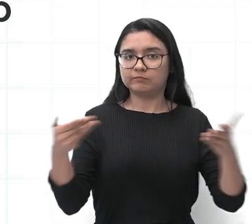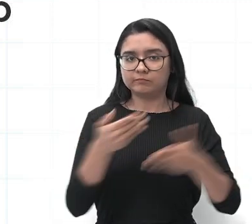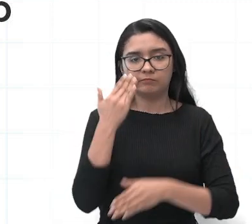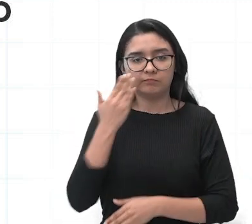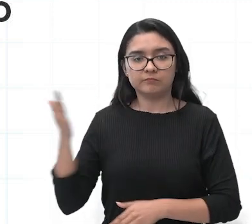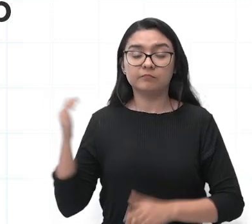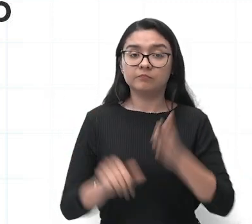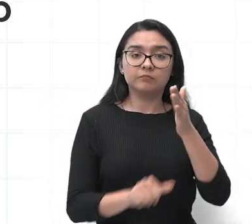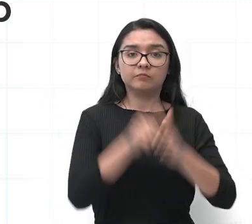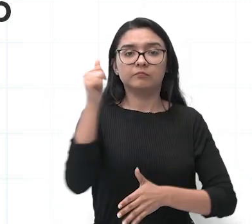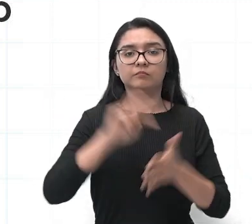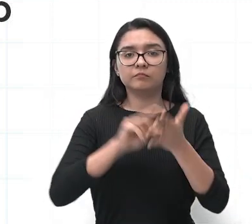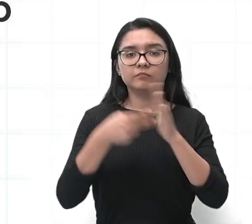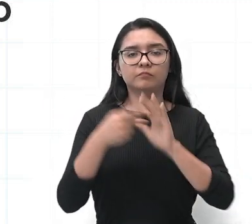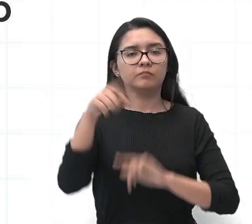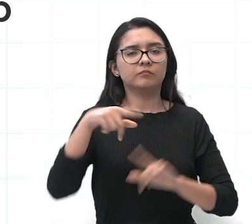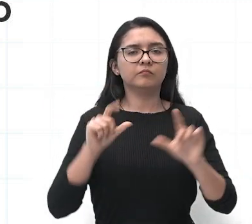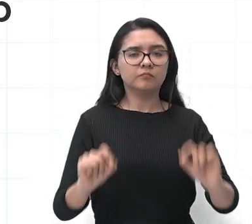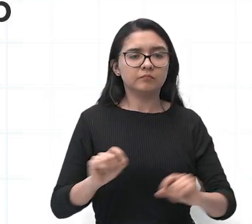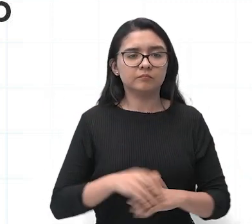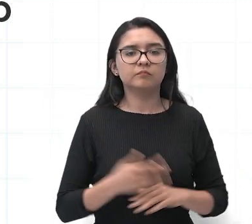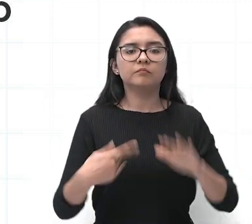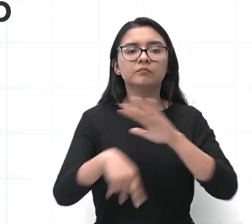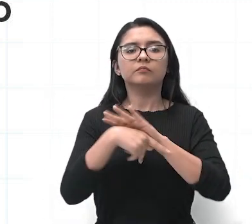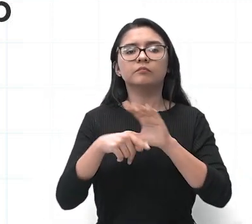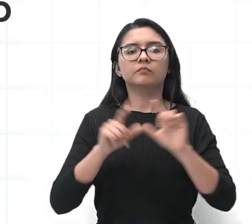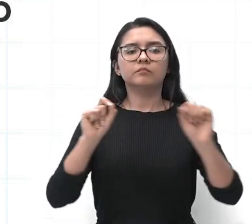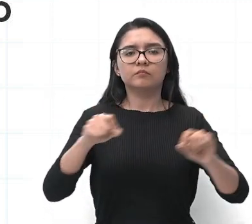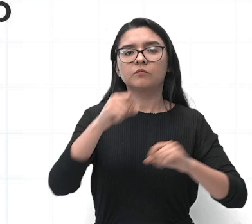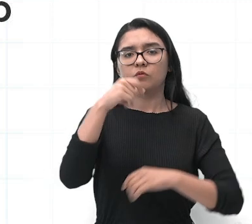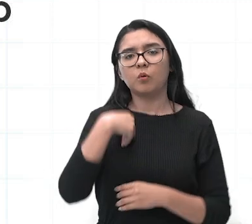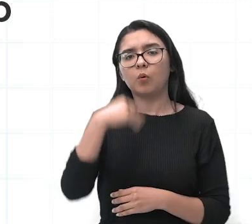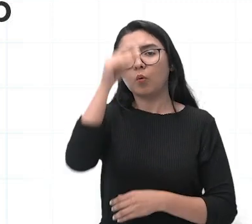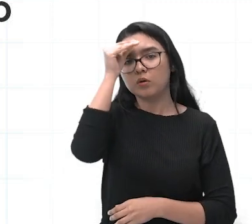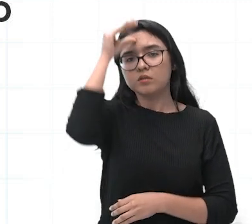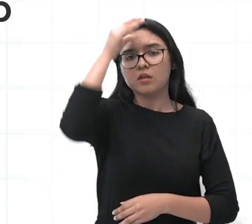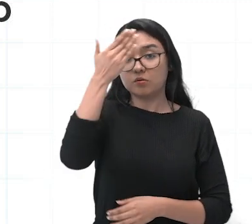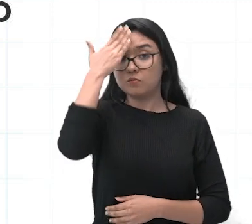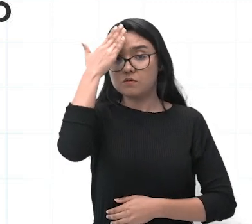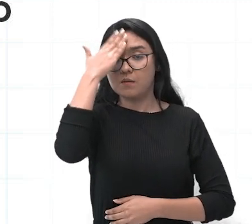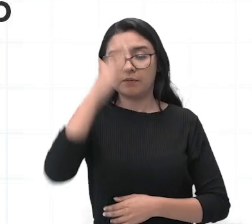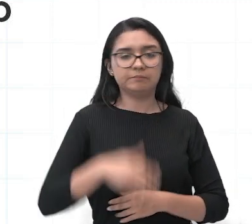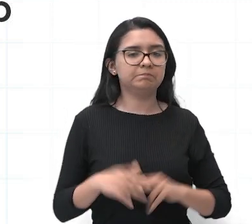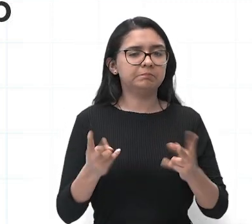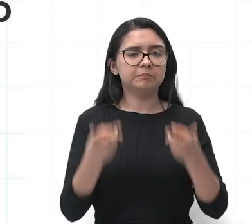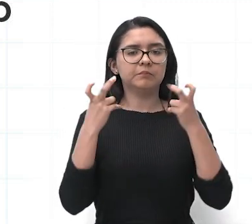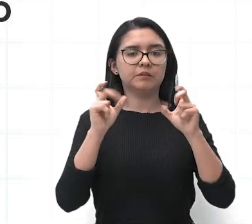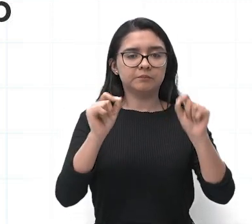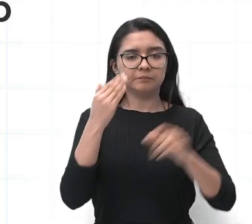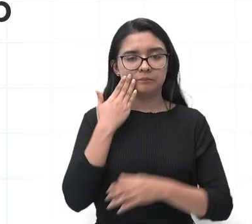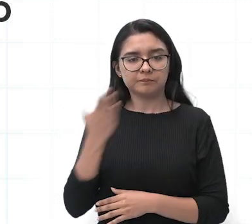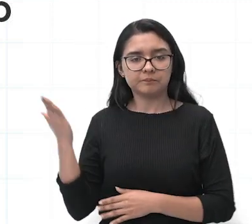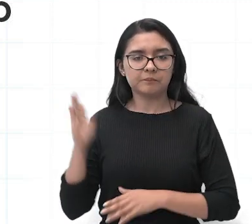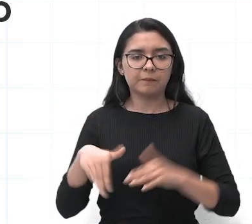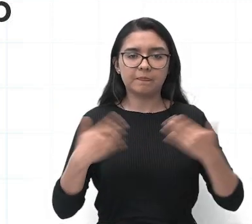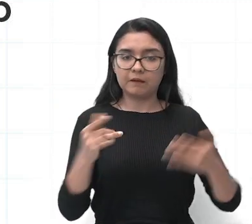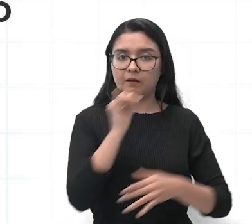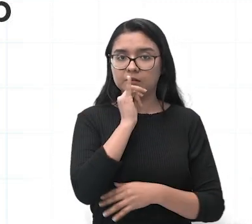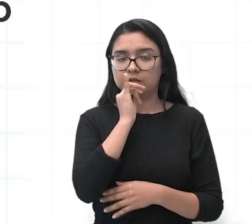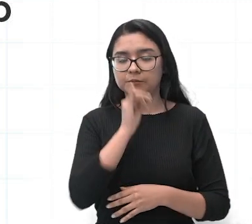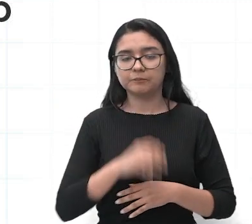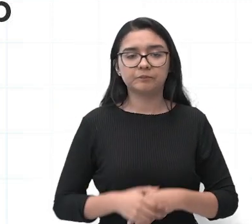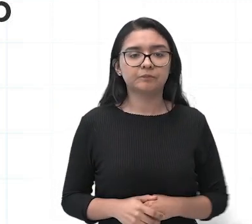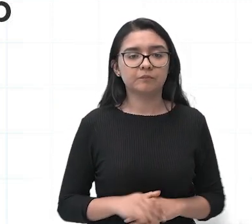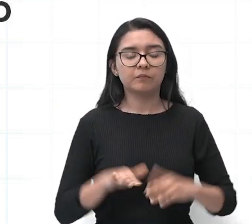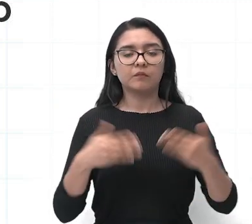o primeiro significado é a questão do conhecer, do saber. Observem aí,